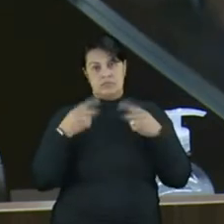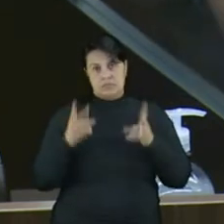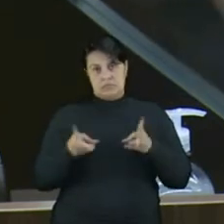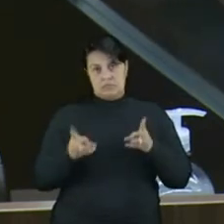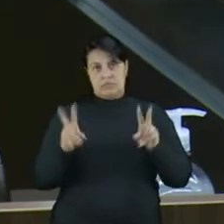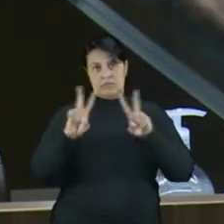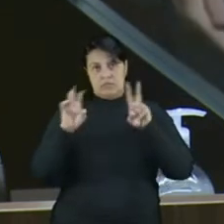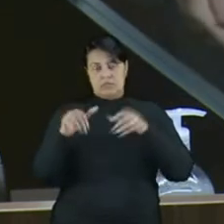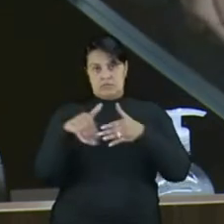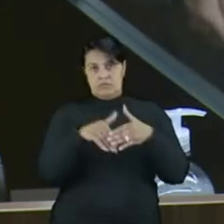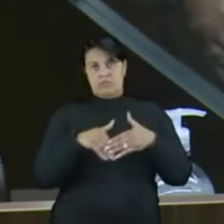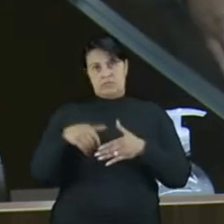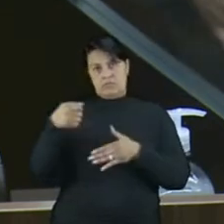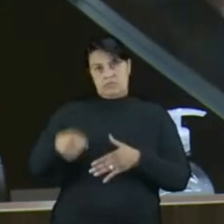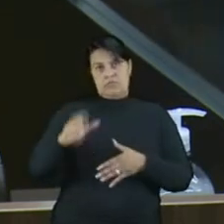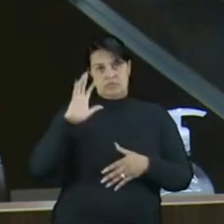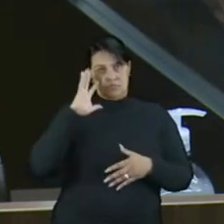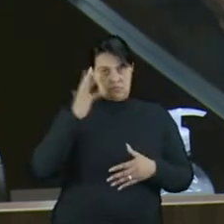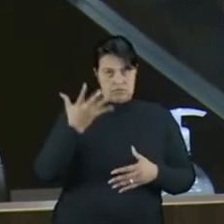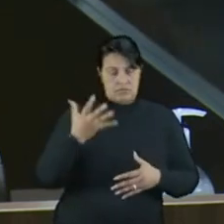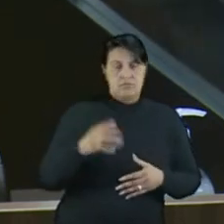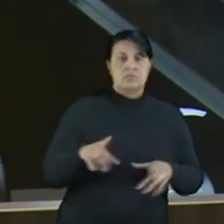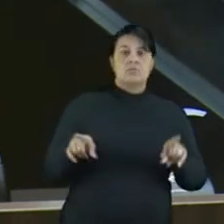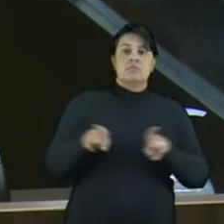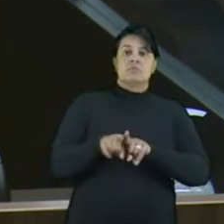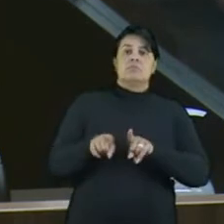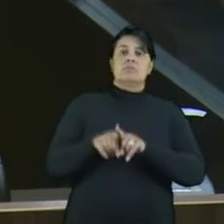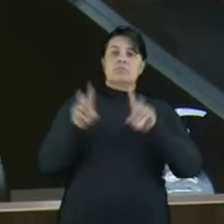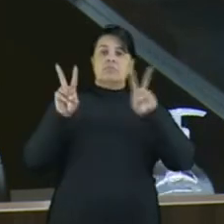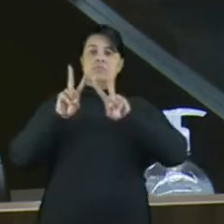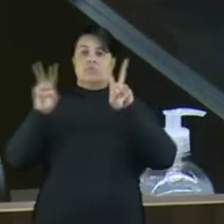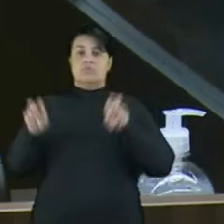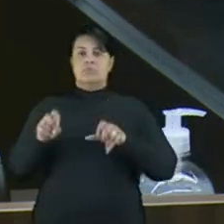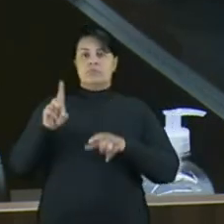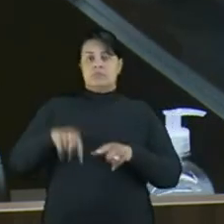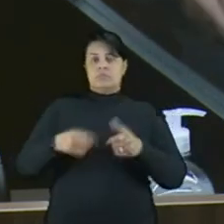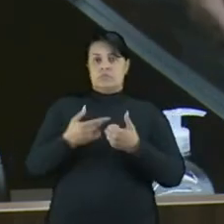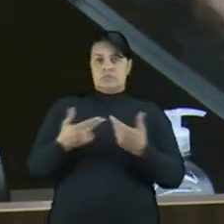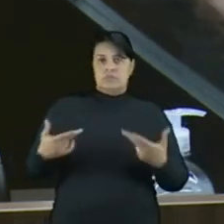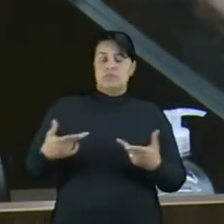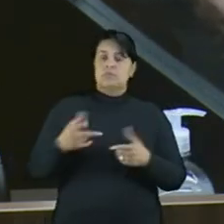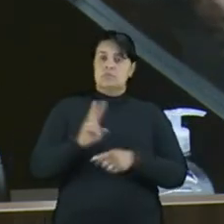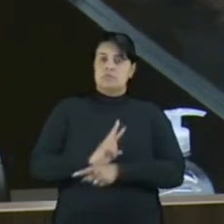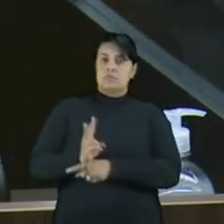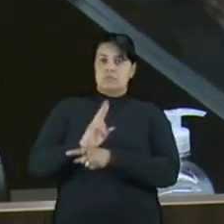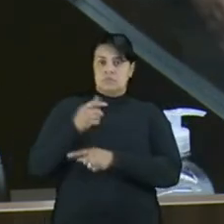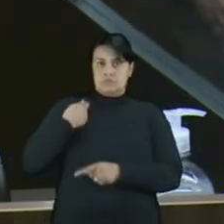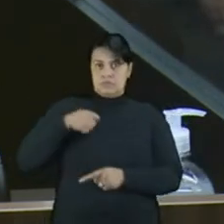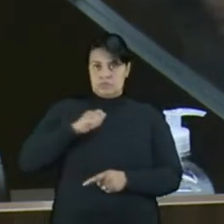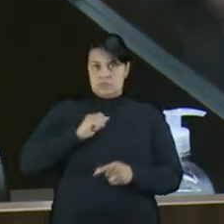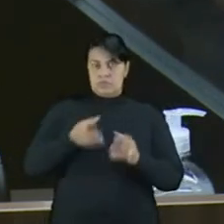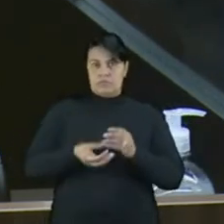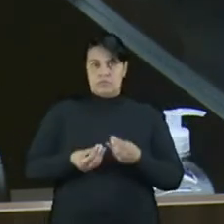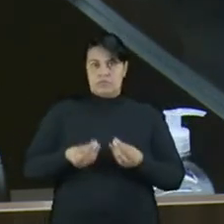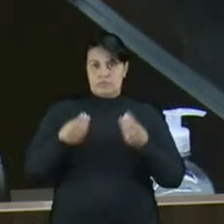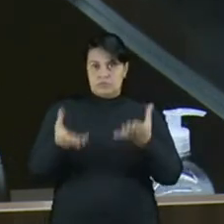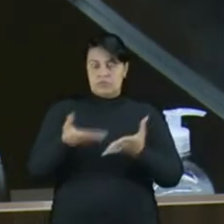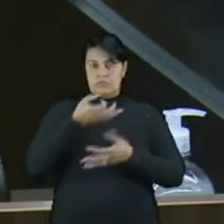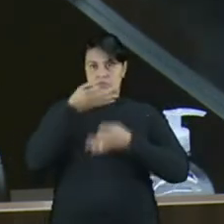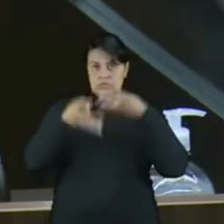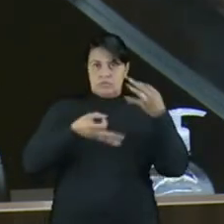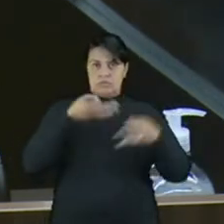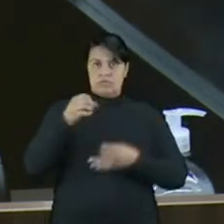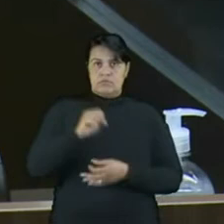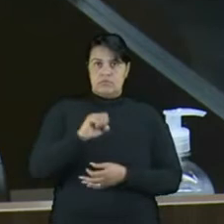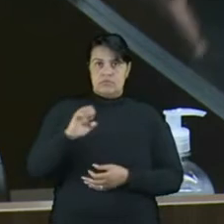Em conclusão, considerando os achados de auditoria, acolhi as propostas sugeridas pela CEFT, as quais